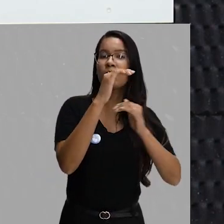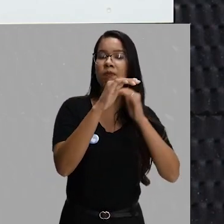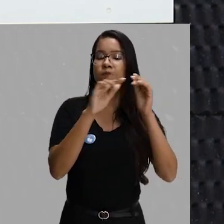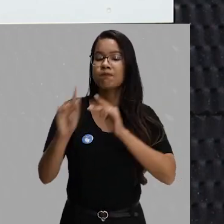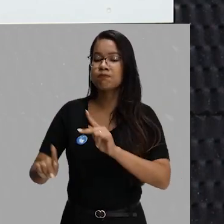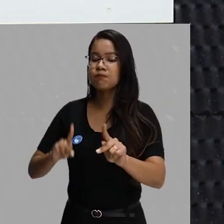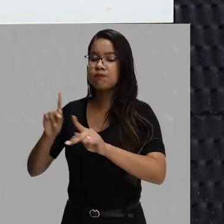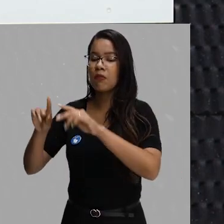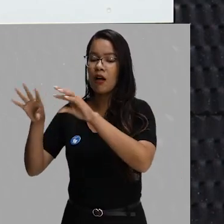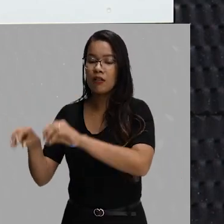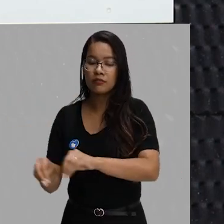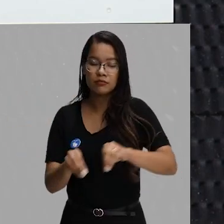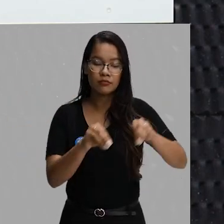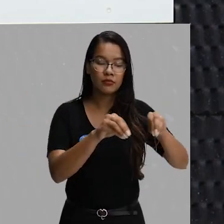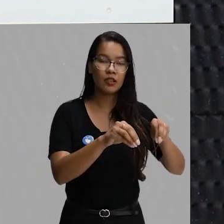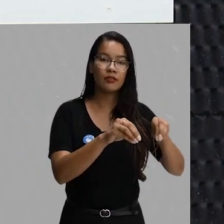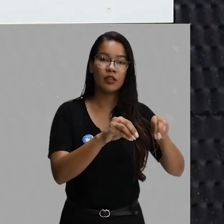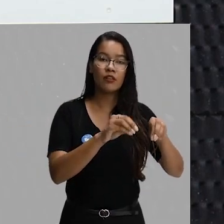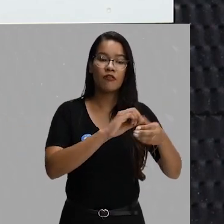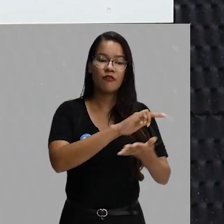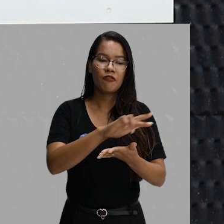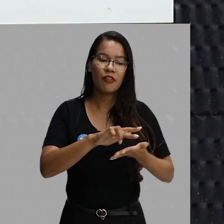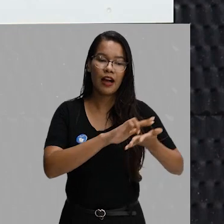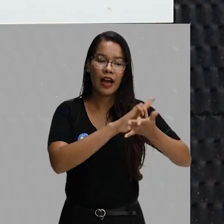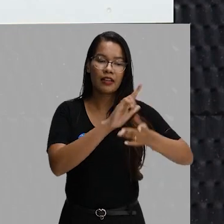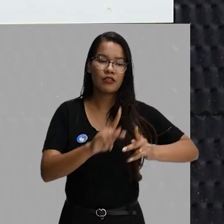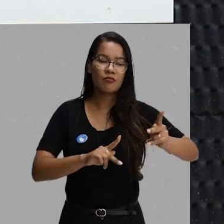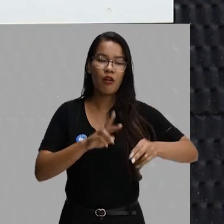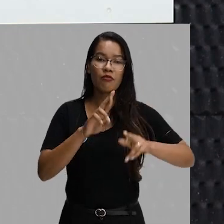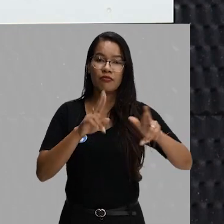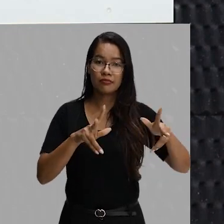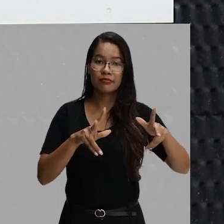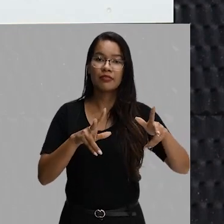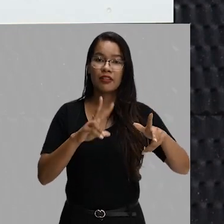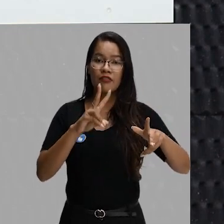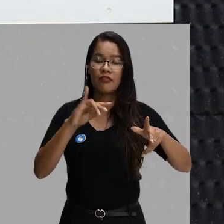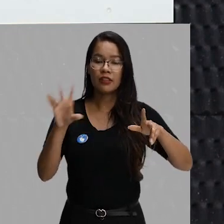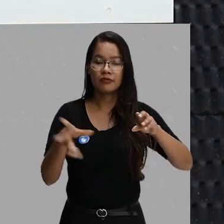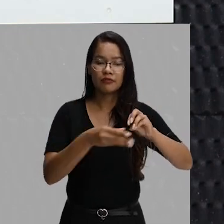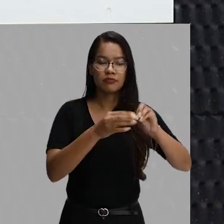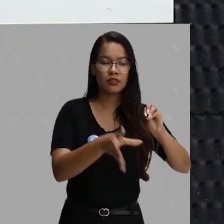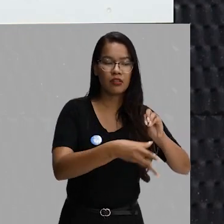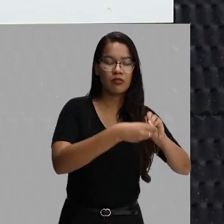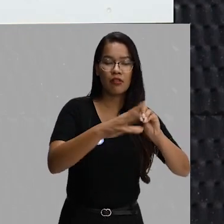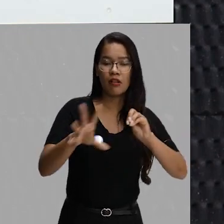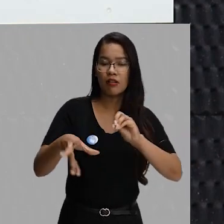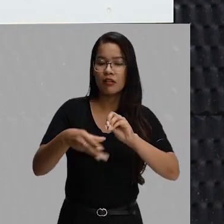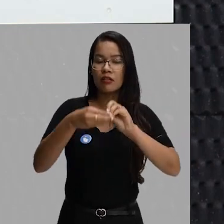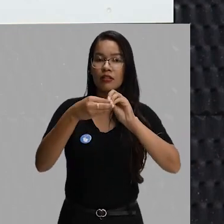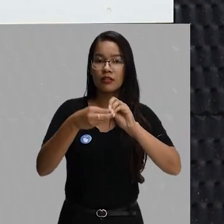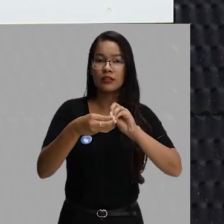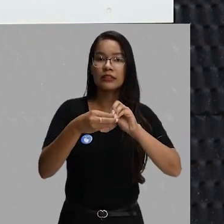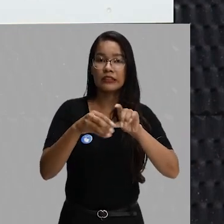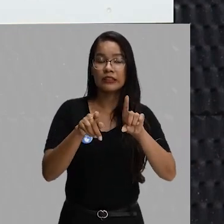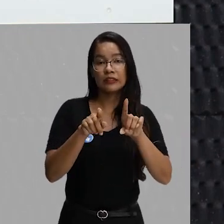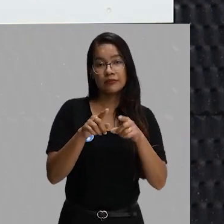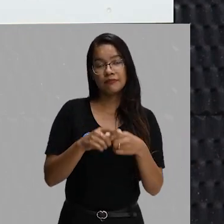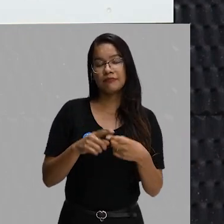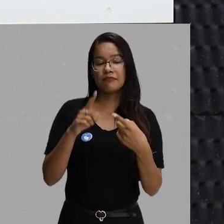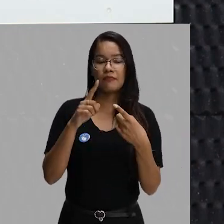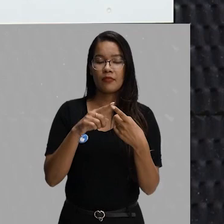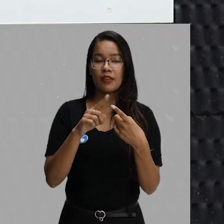de Roma por diversos povos. Roma vai ser ocupada por diversos povos, entre eles